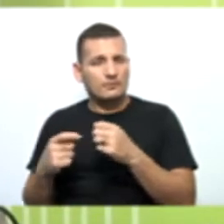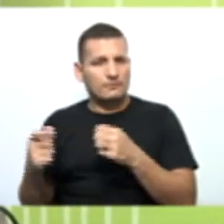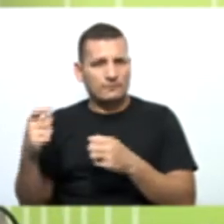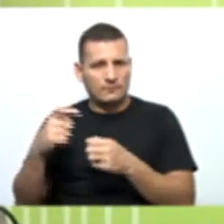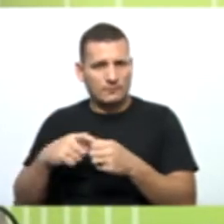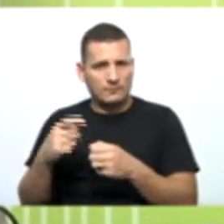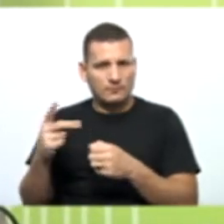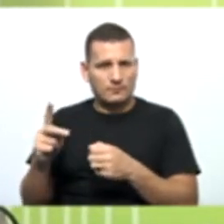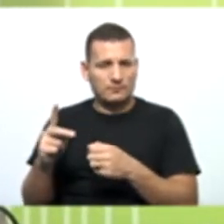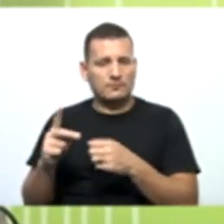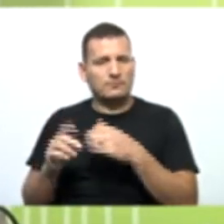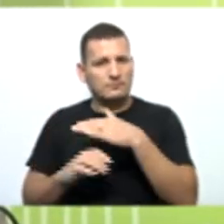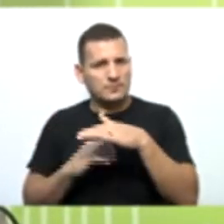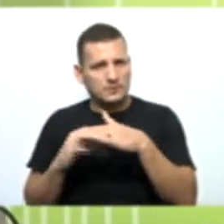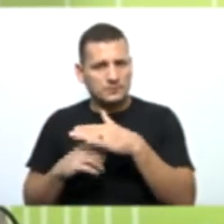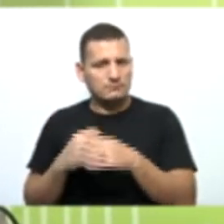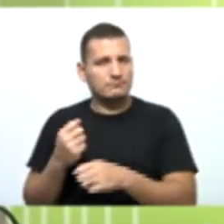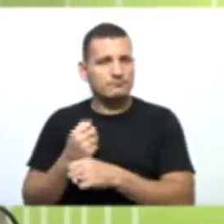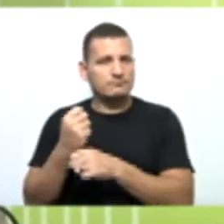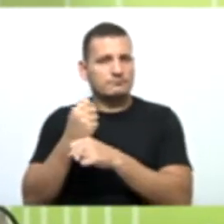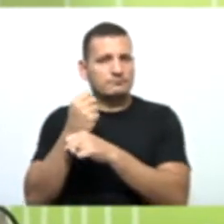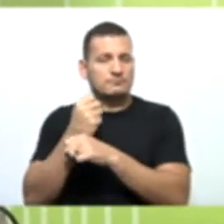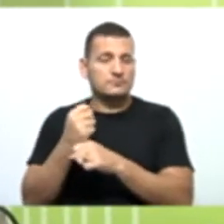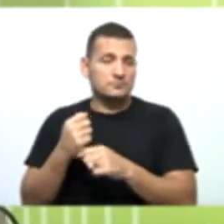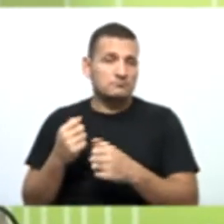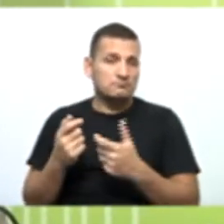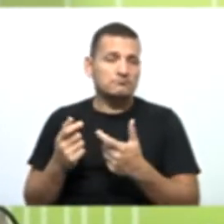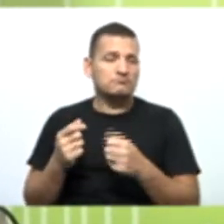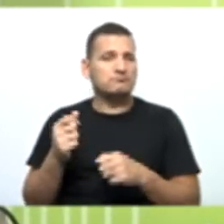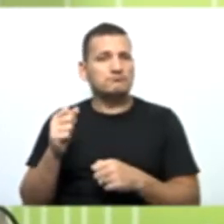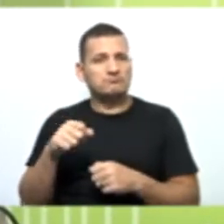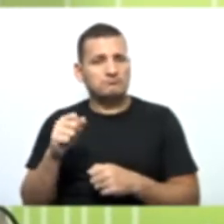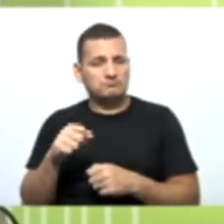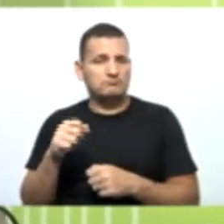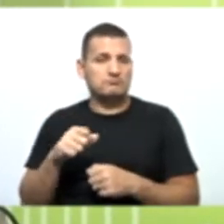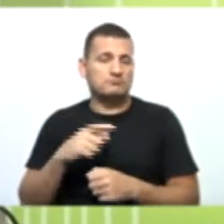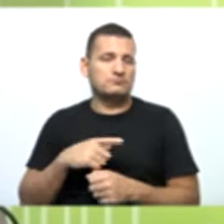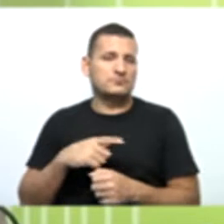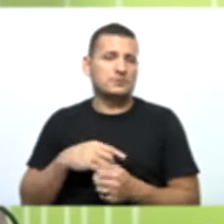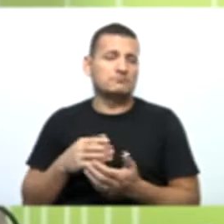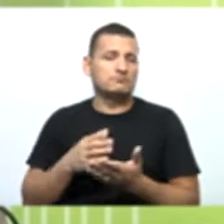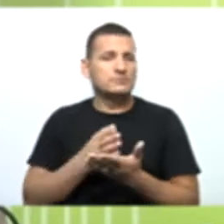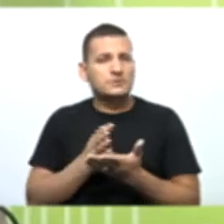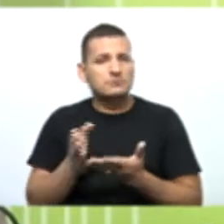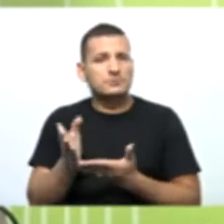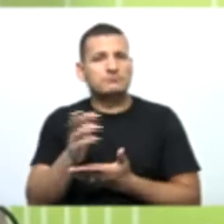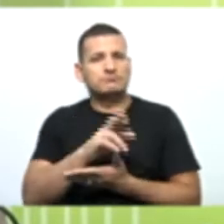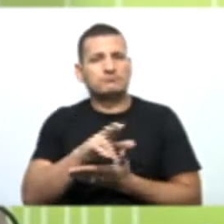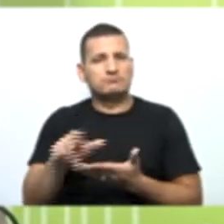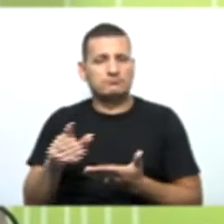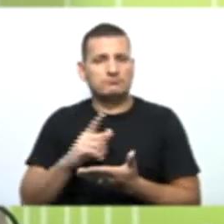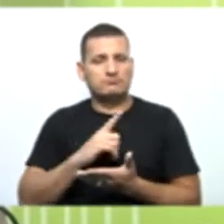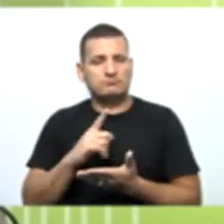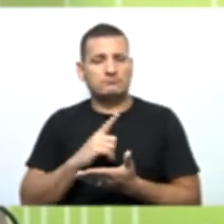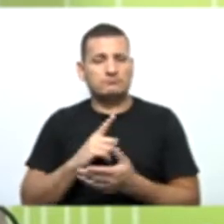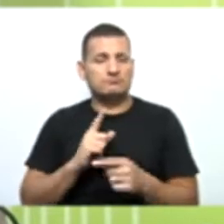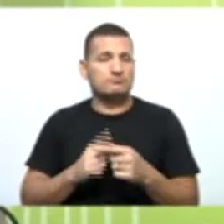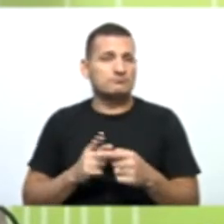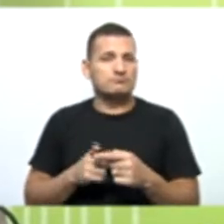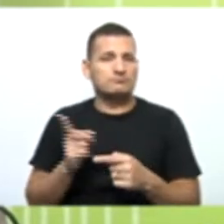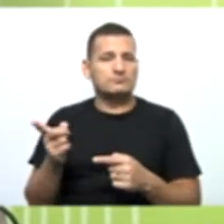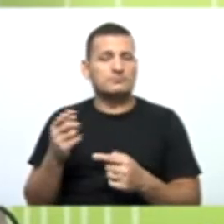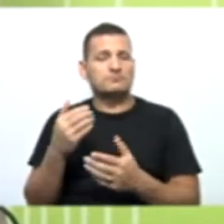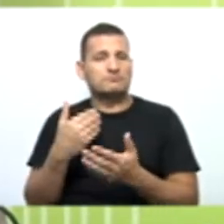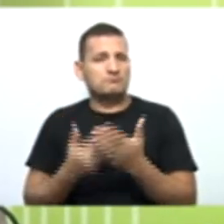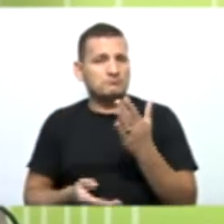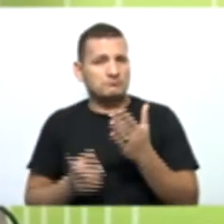negócio? Bem provável, gente, que sim. Tem muitas alternativas, porque provavelmente ela perdeu só